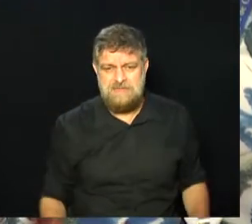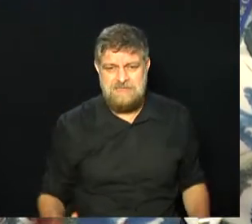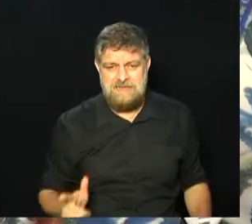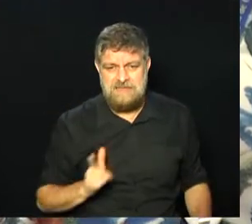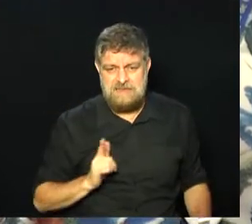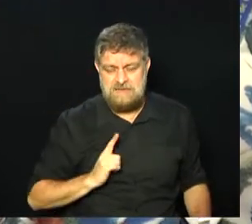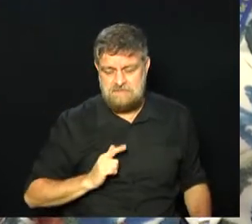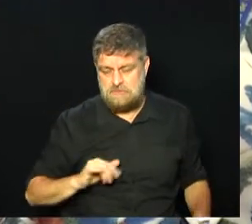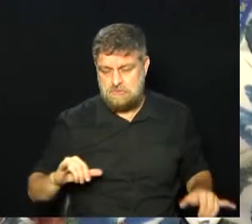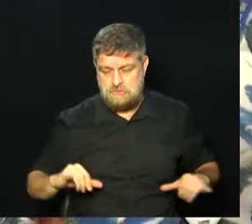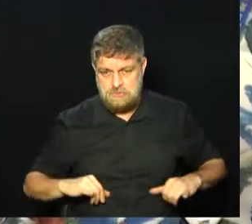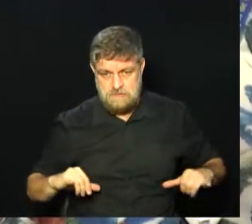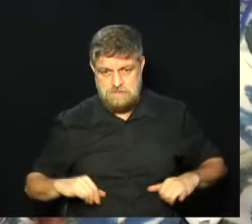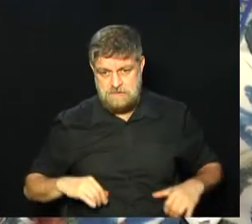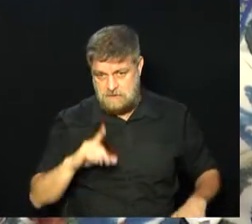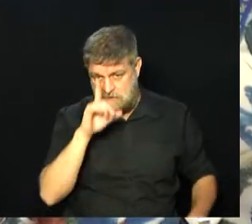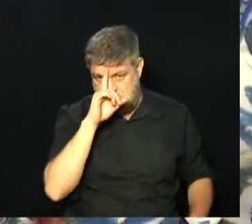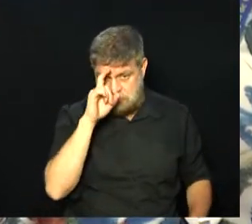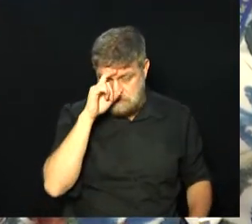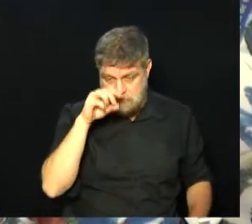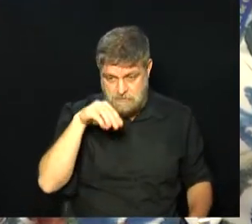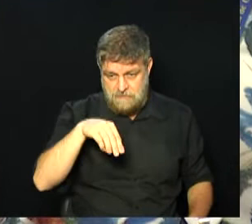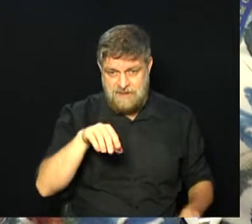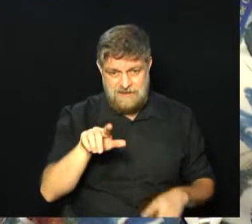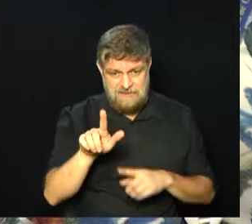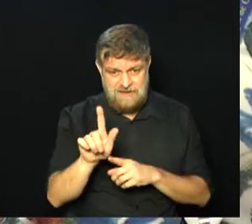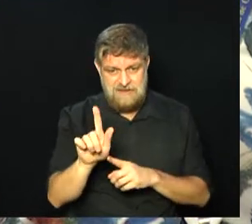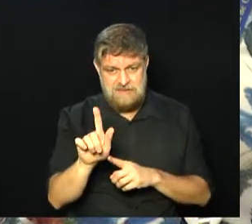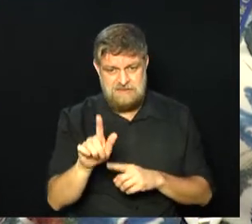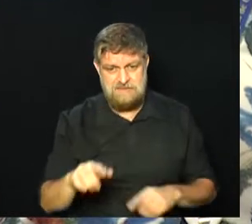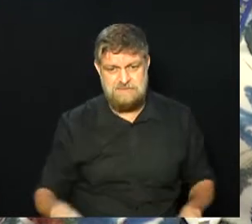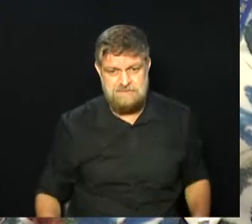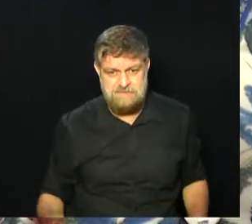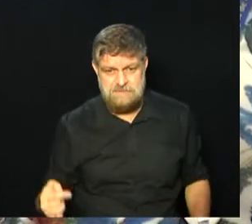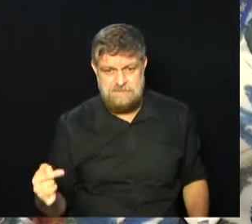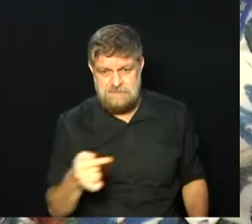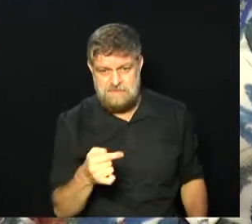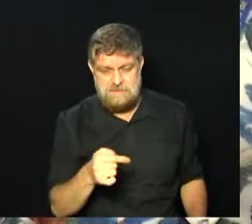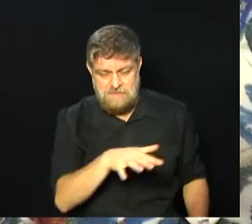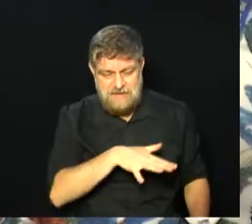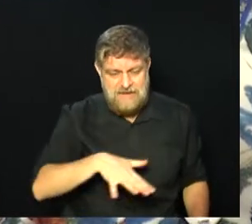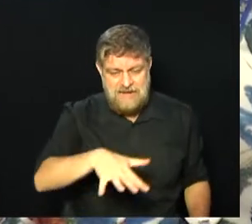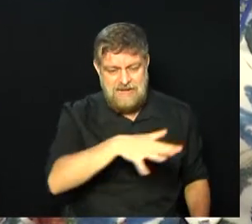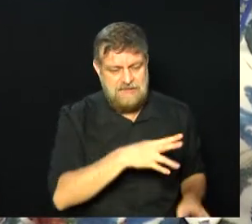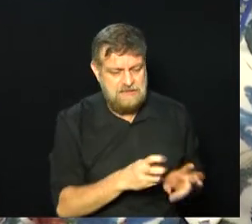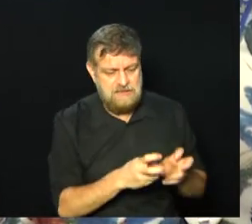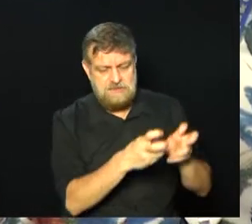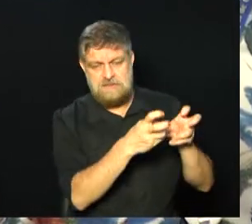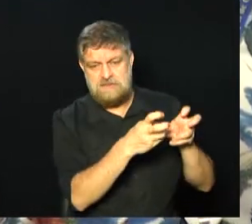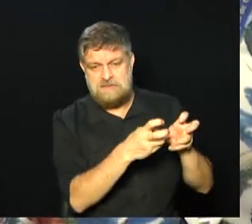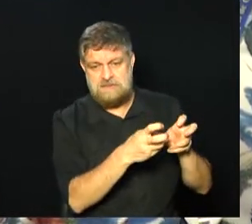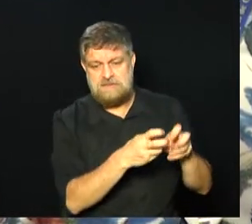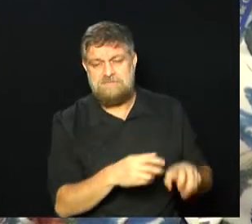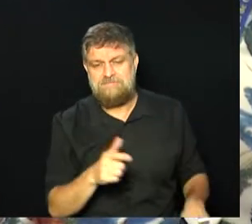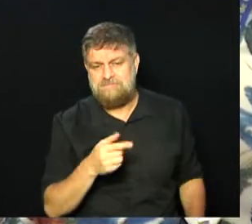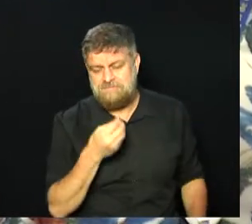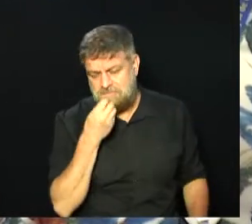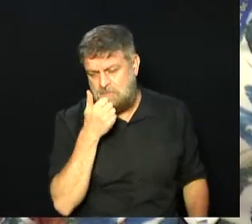Dário falou do Mário Gatti, eu acho que aquela área de oncologia é uma área muito